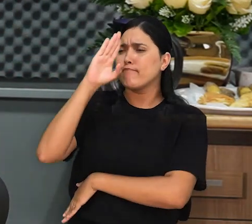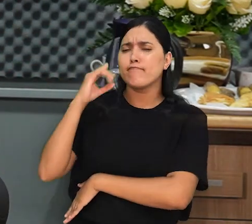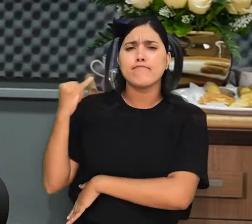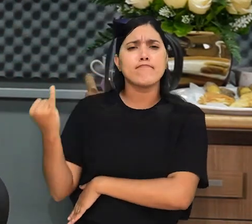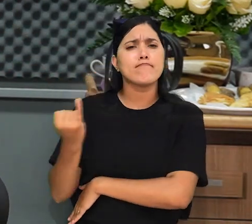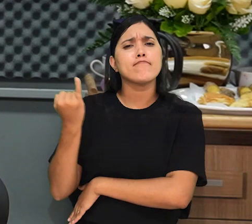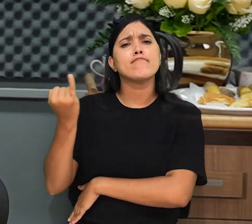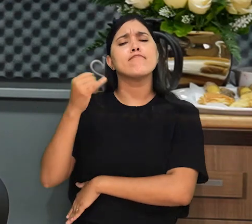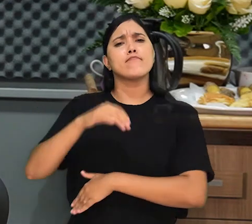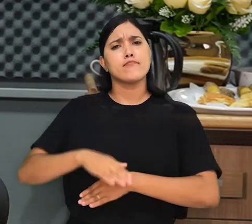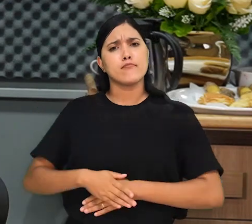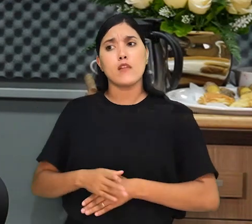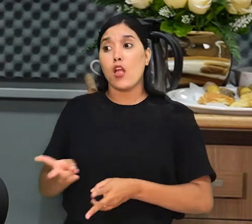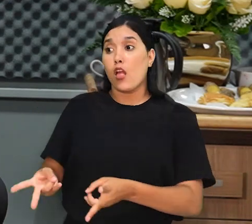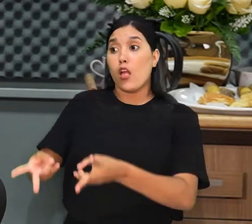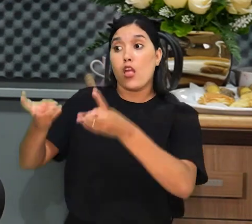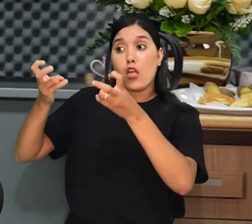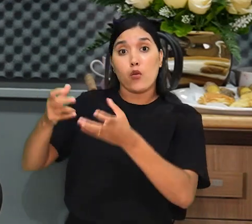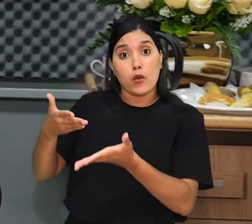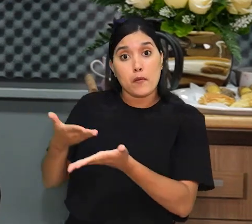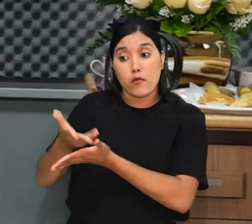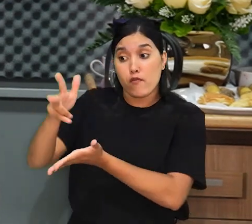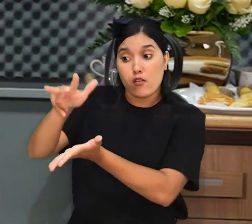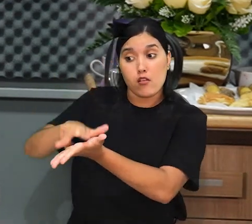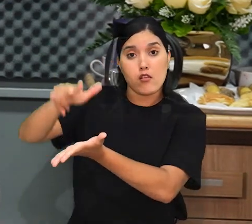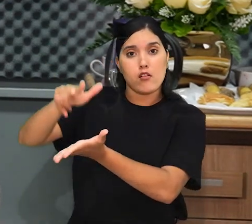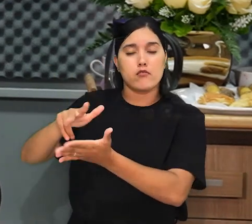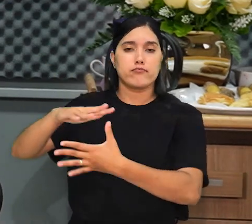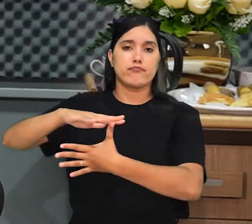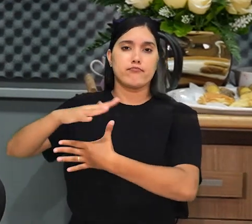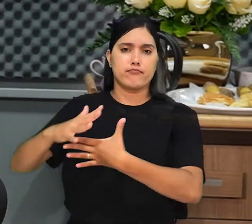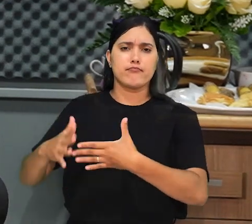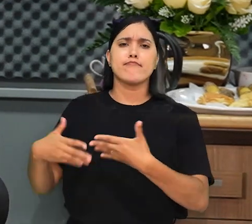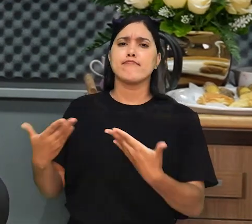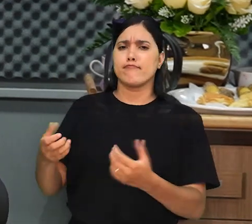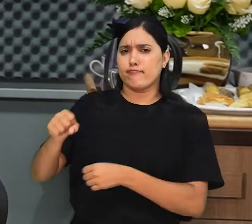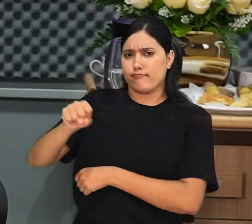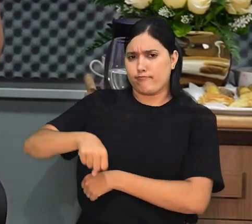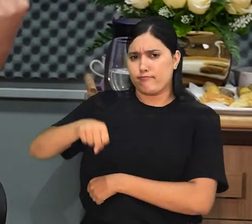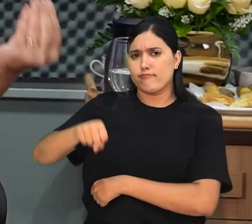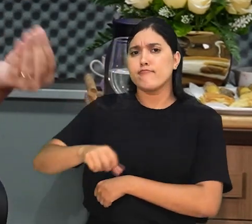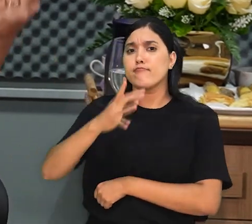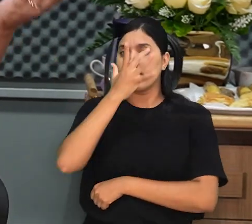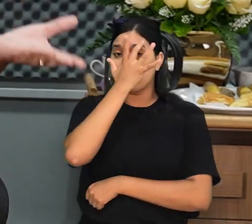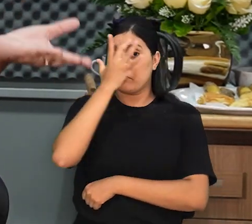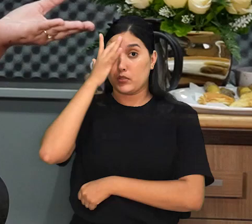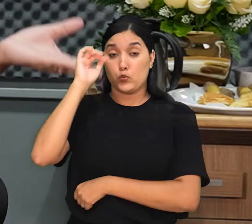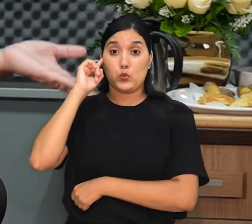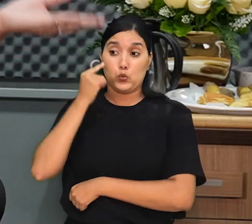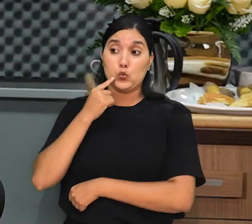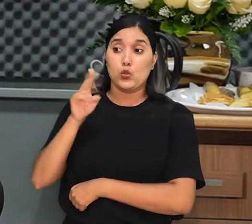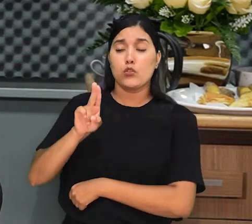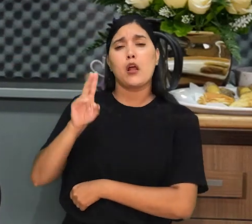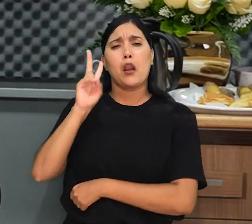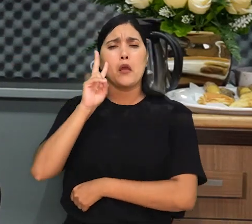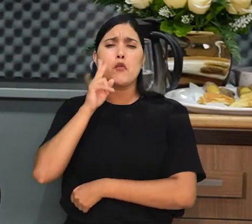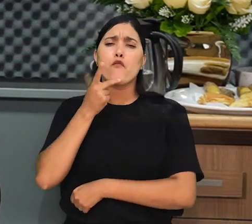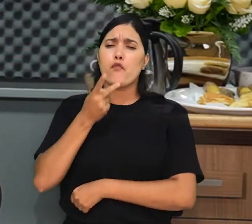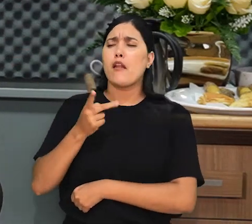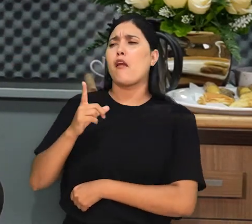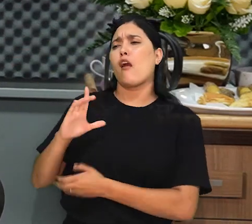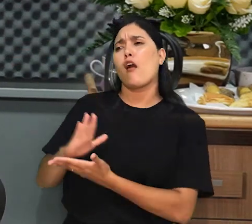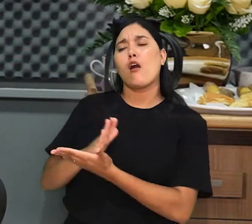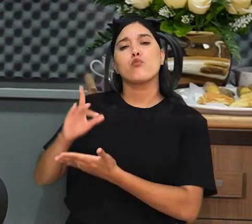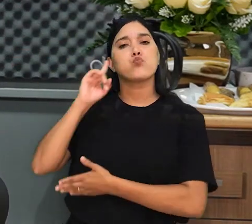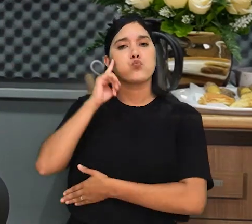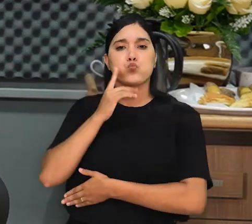ser conhecida e ser sancionada. Então, ela sim, dos surdos, né, que dependem dela, como eu falei, tem surdos que não